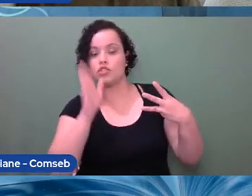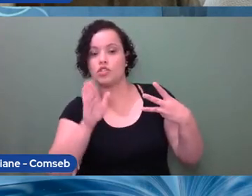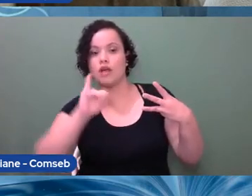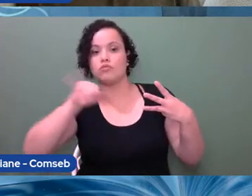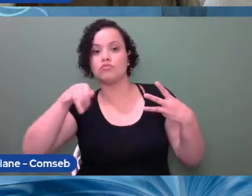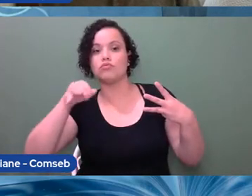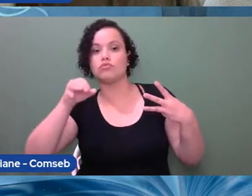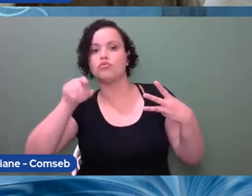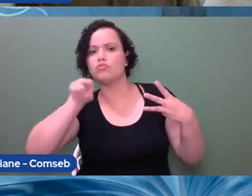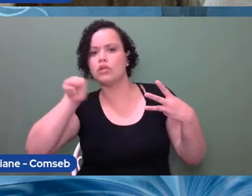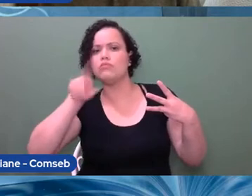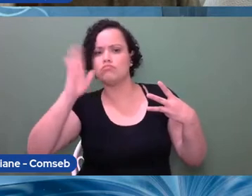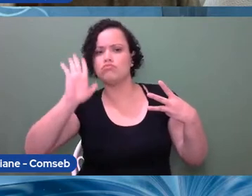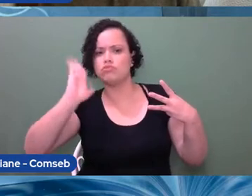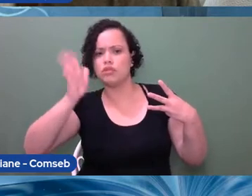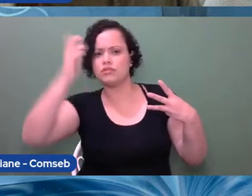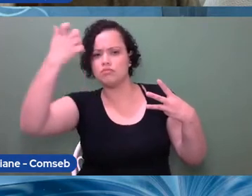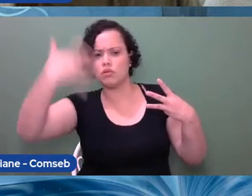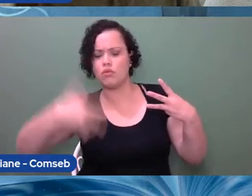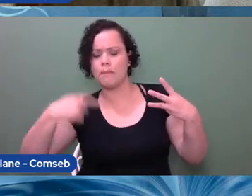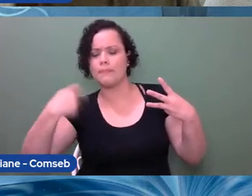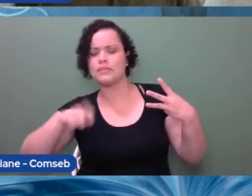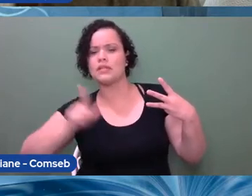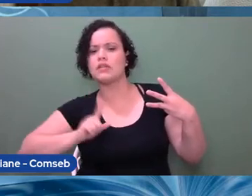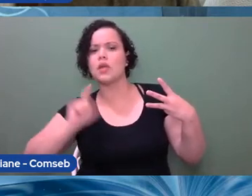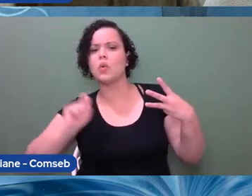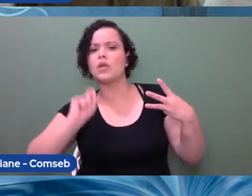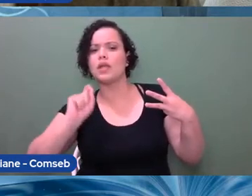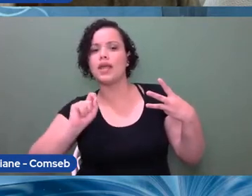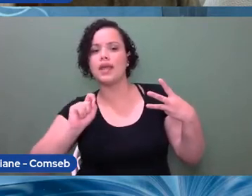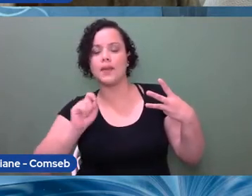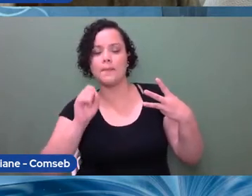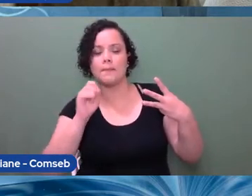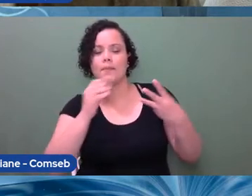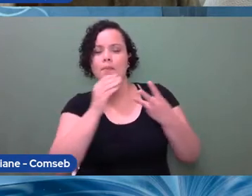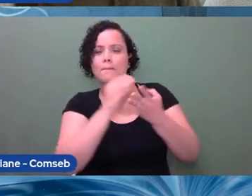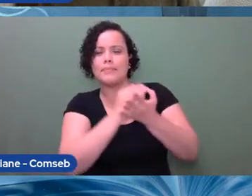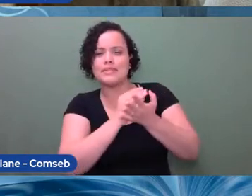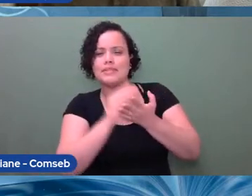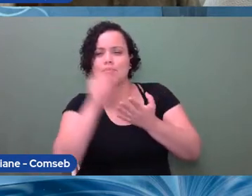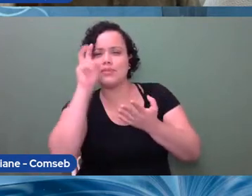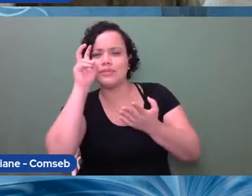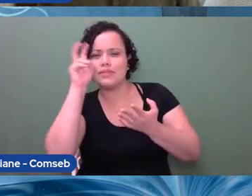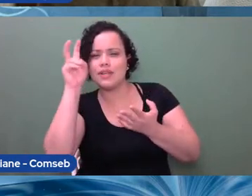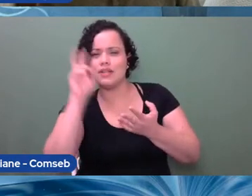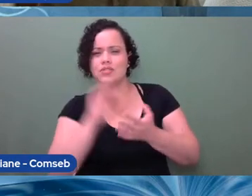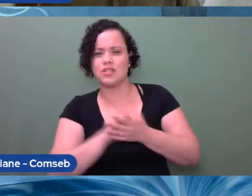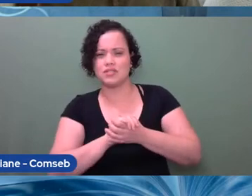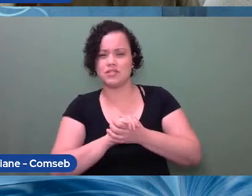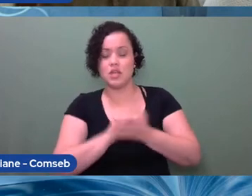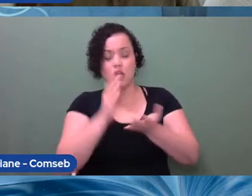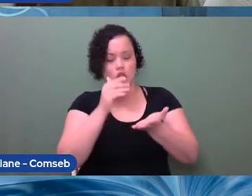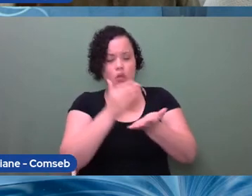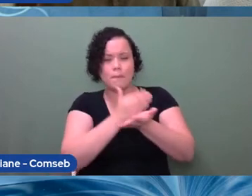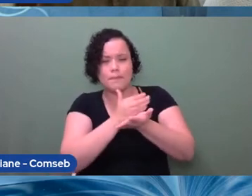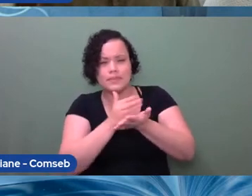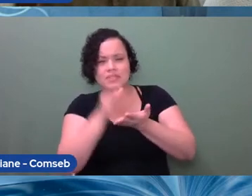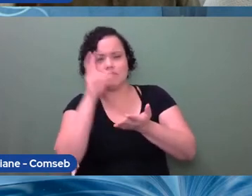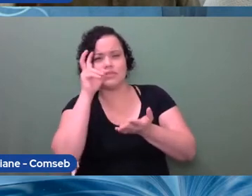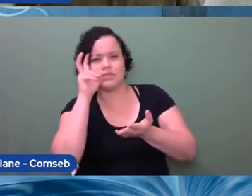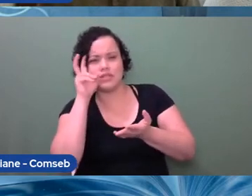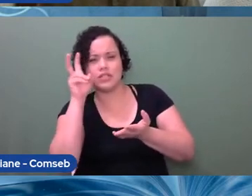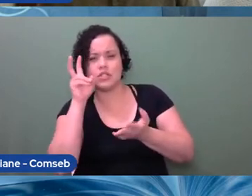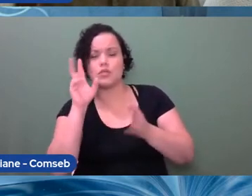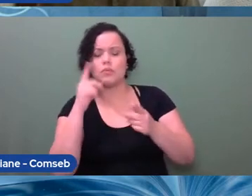Roberto, tem que ter princípio inteligente. Princípio inteligente, quer dizer,